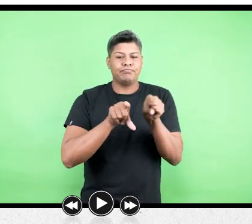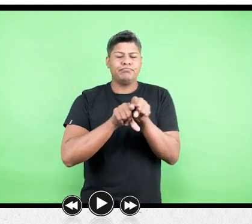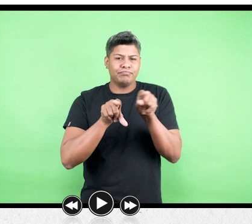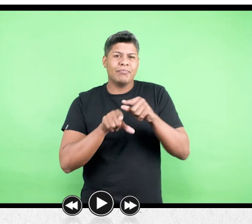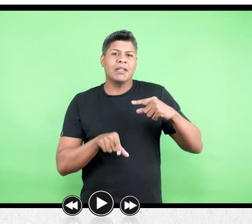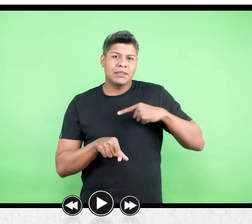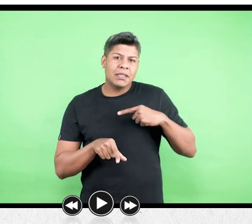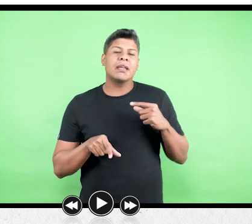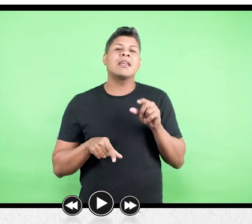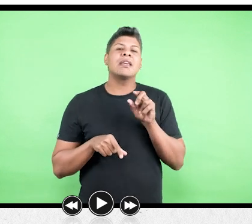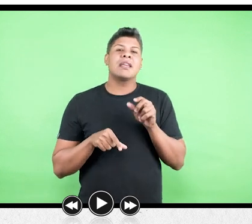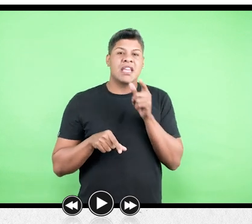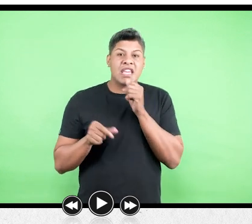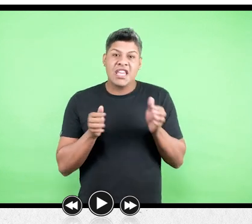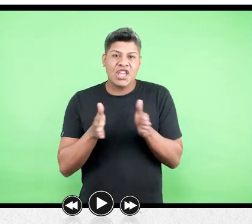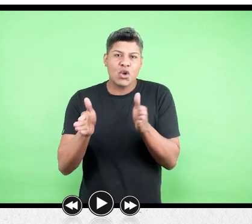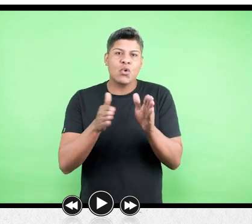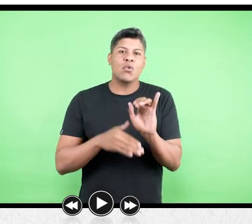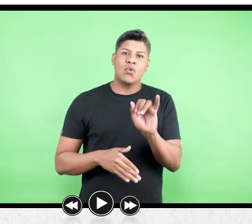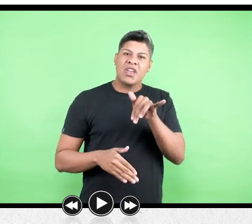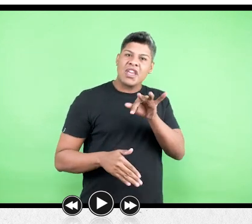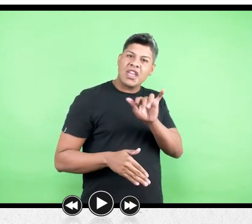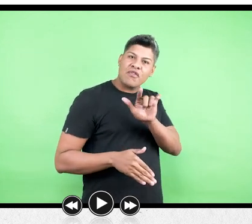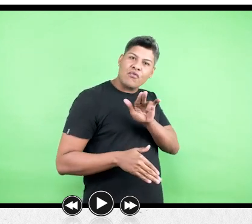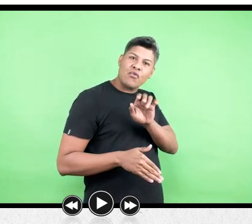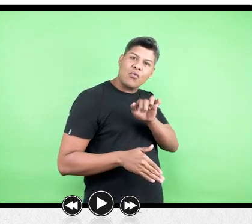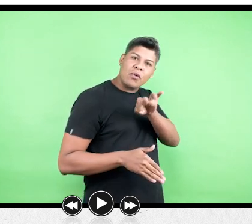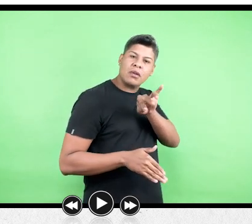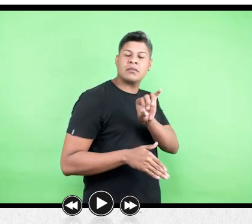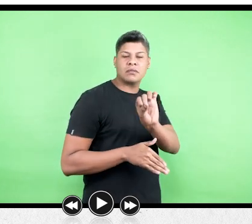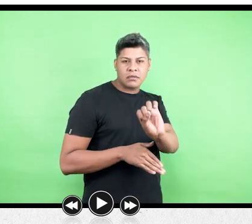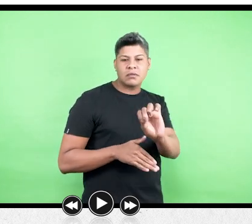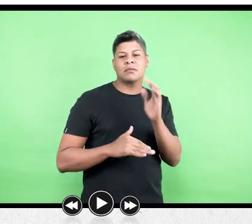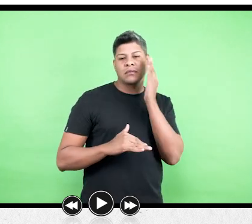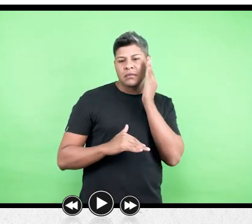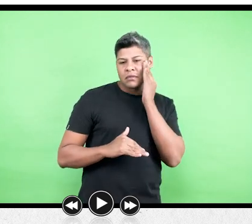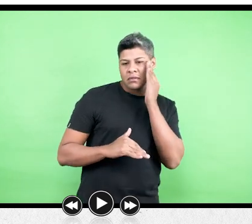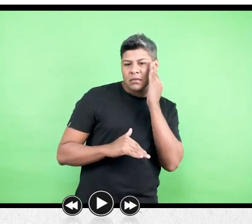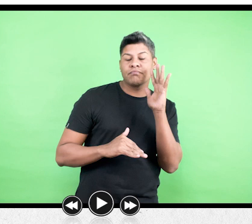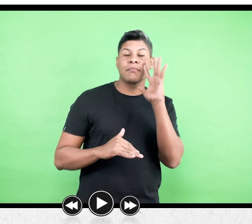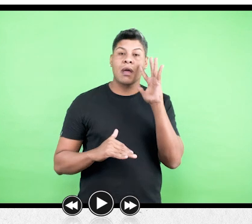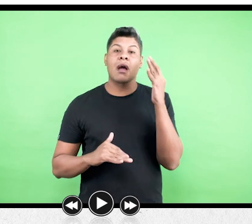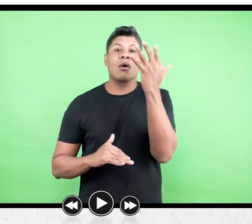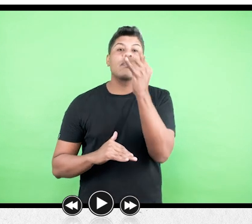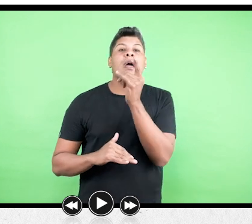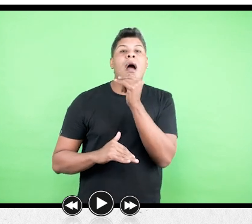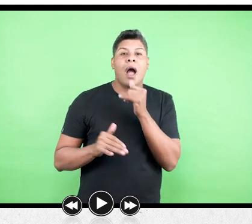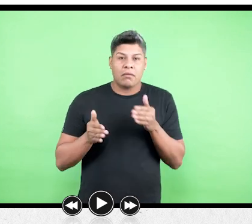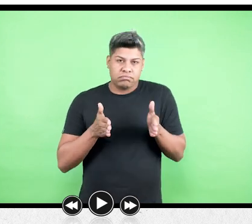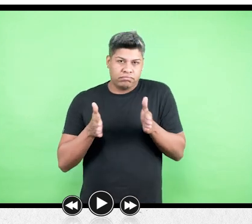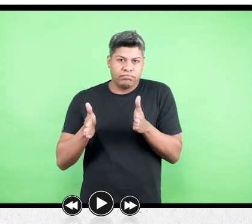rios influentes, também conhecidos como correntes de perda, onde ao longo do seu percurso, a água desse rio